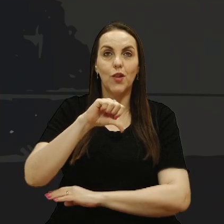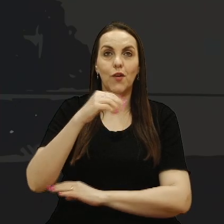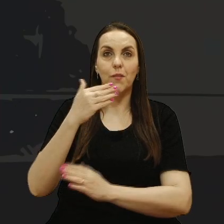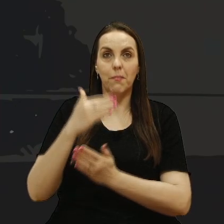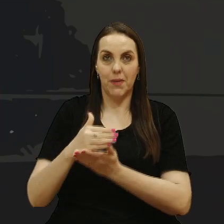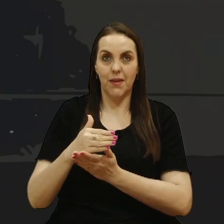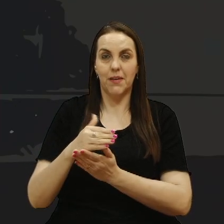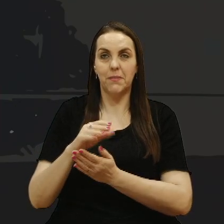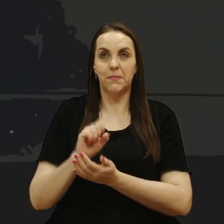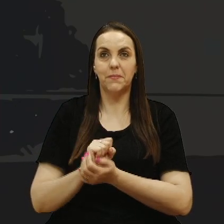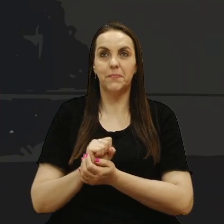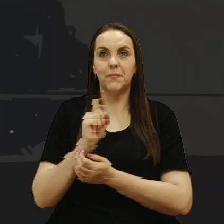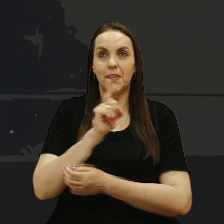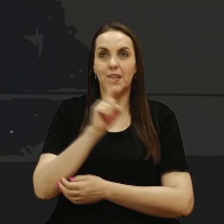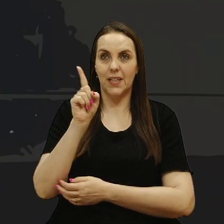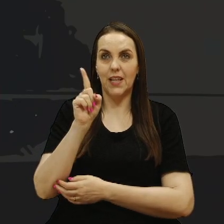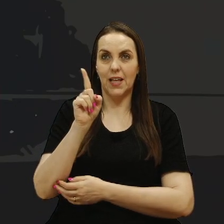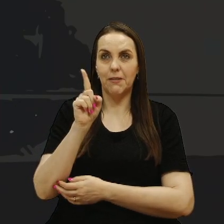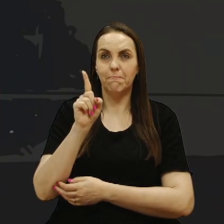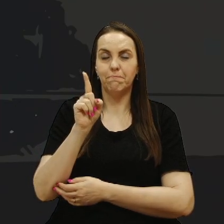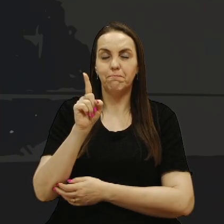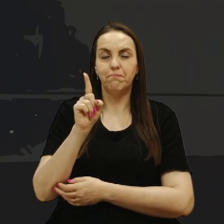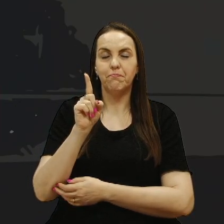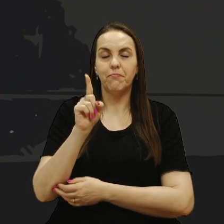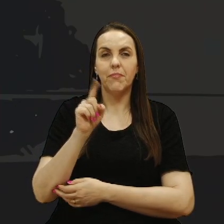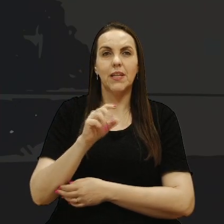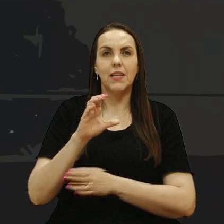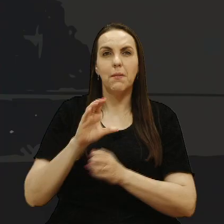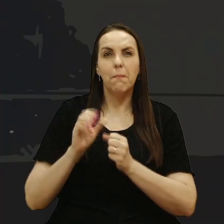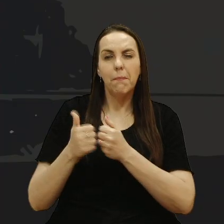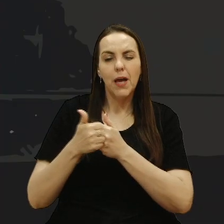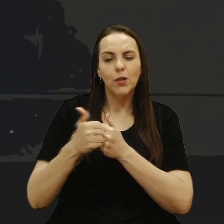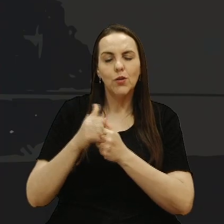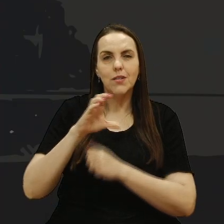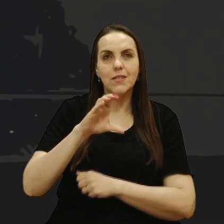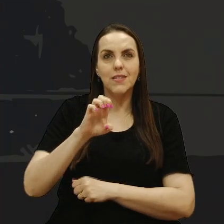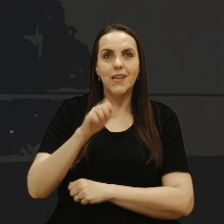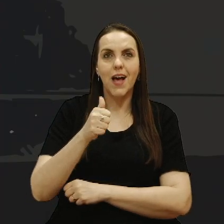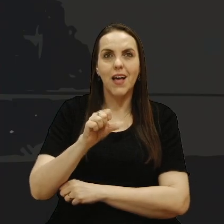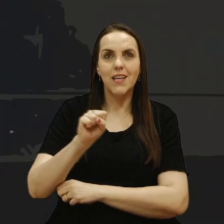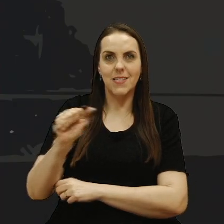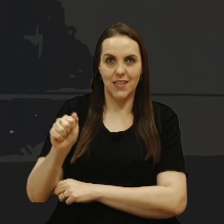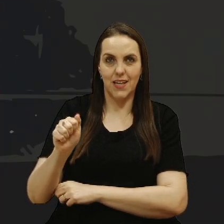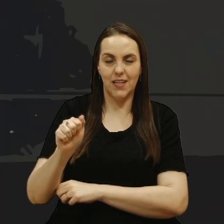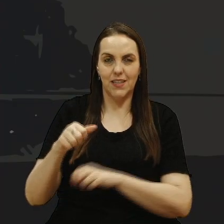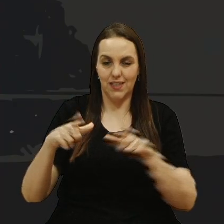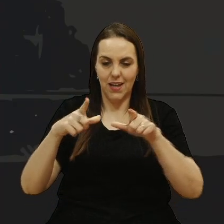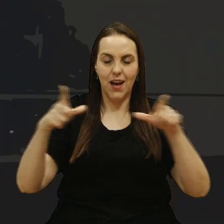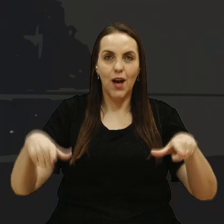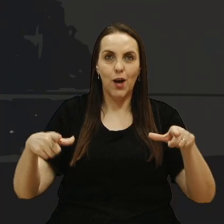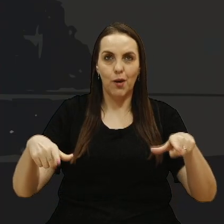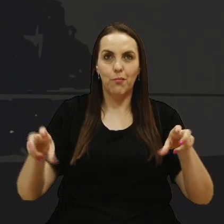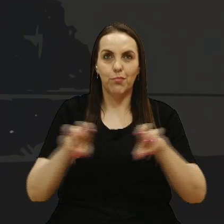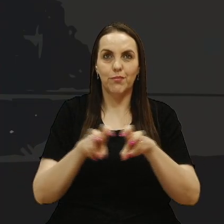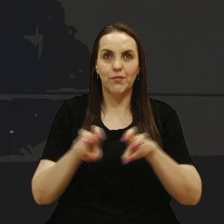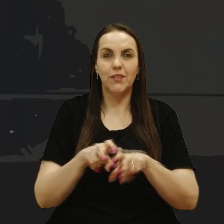no campo Santa Lúcia, lá perto do Ceasa. Então, cada atleta vai levar uma cesta